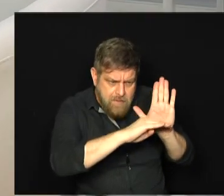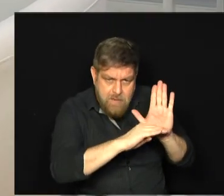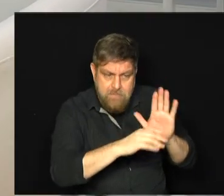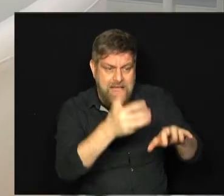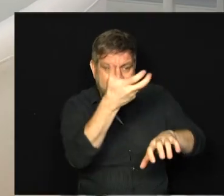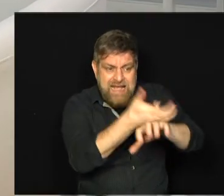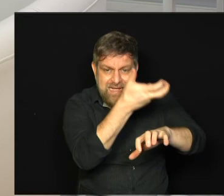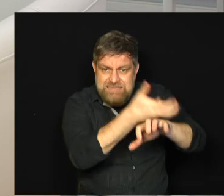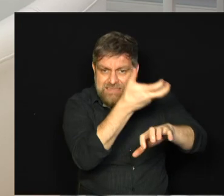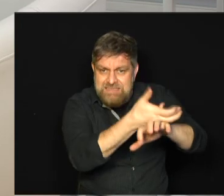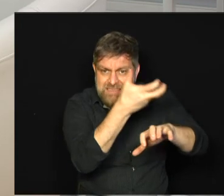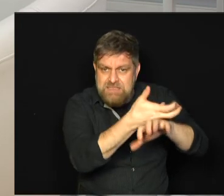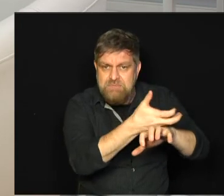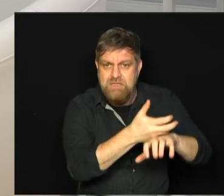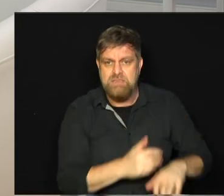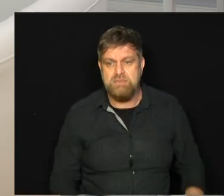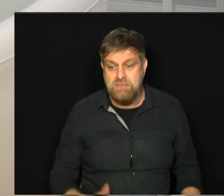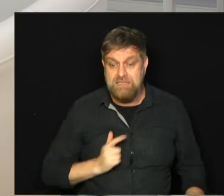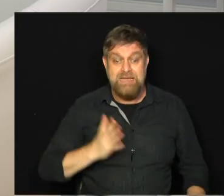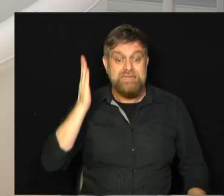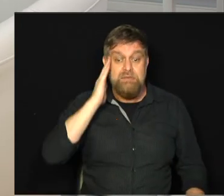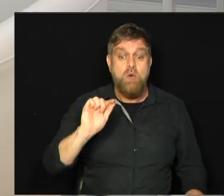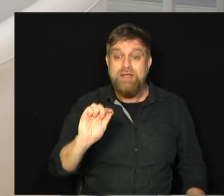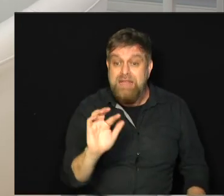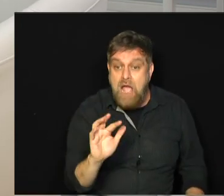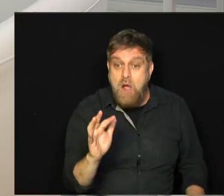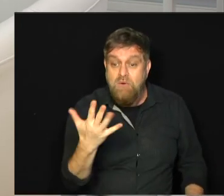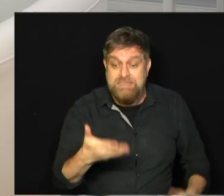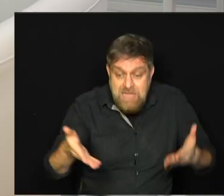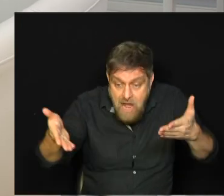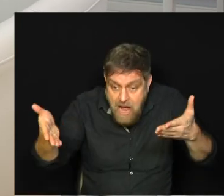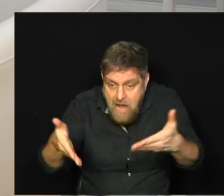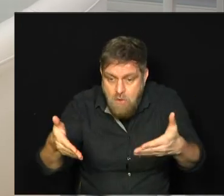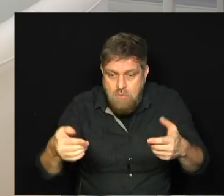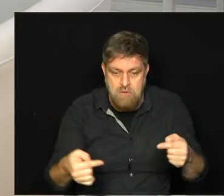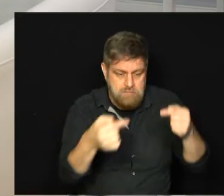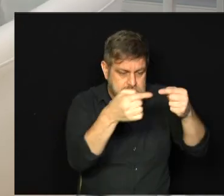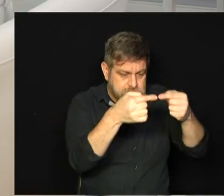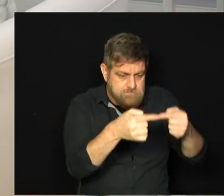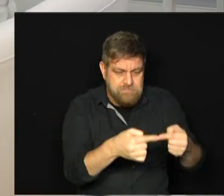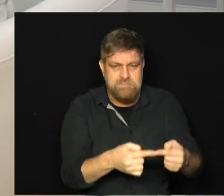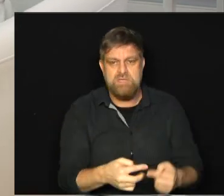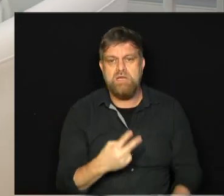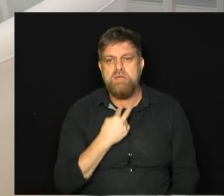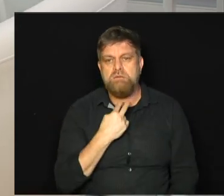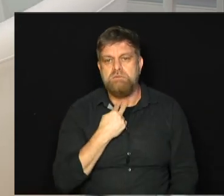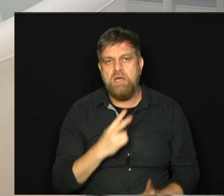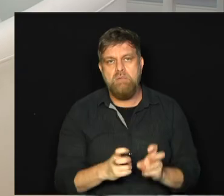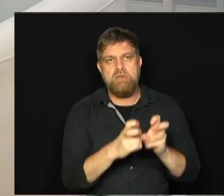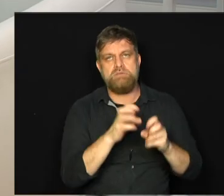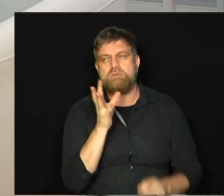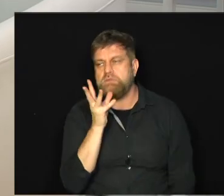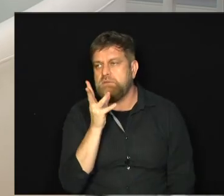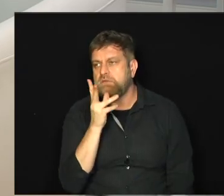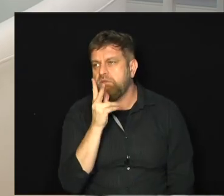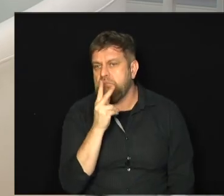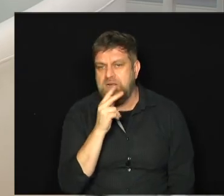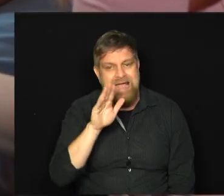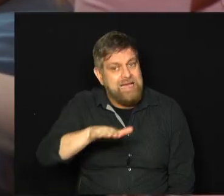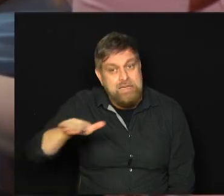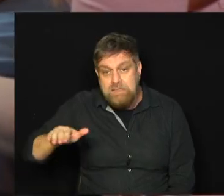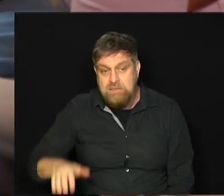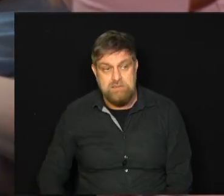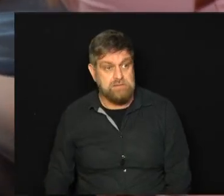consolidado, ajustado para a realidade do momento. A gente não pode ignorar câncer, quer de adulto, quer de